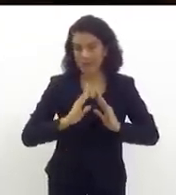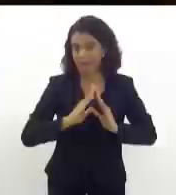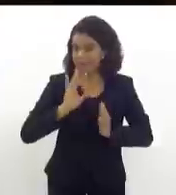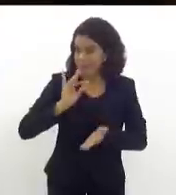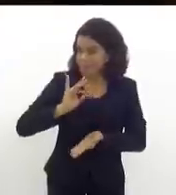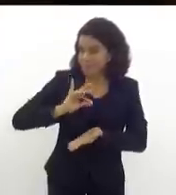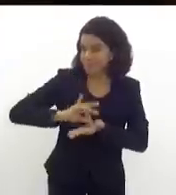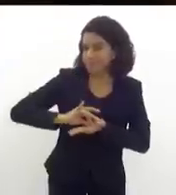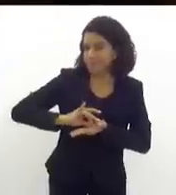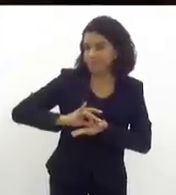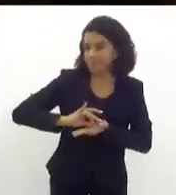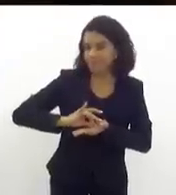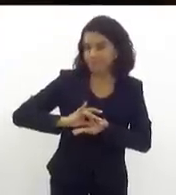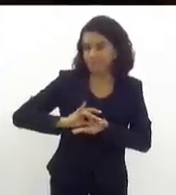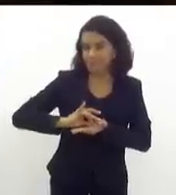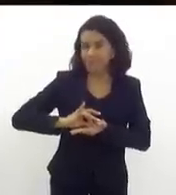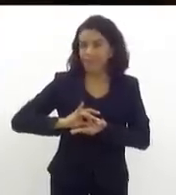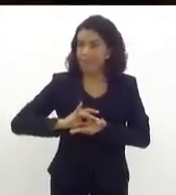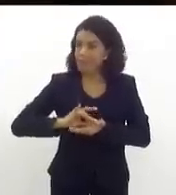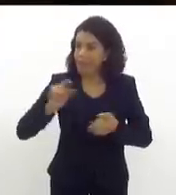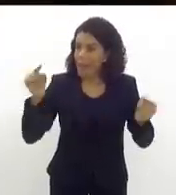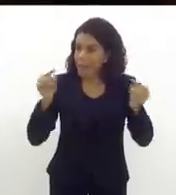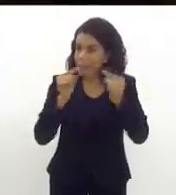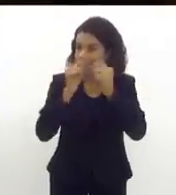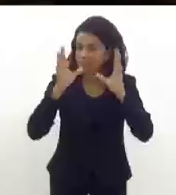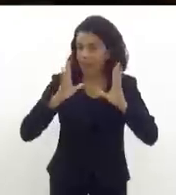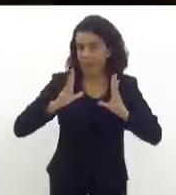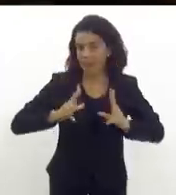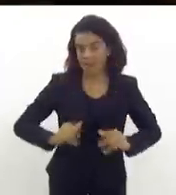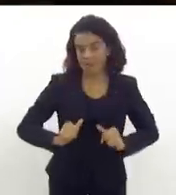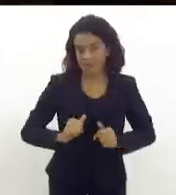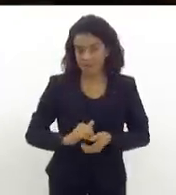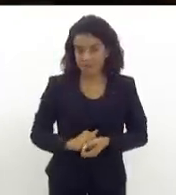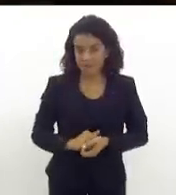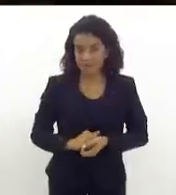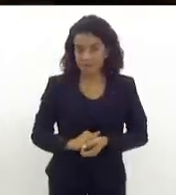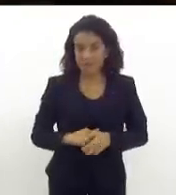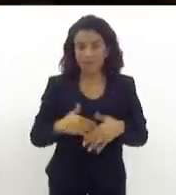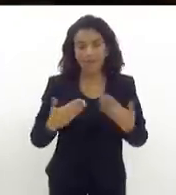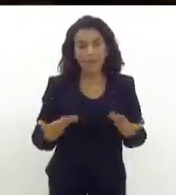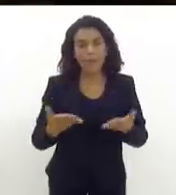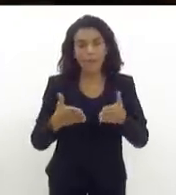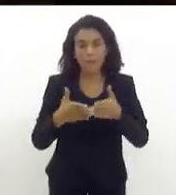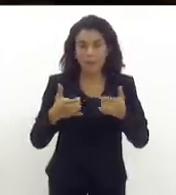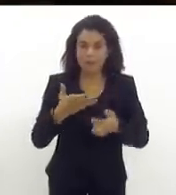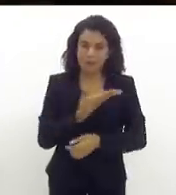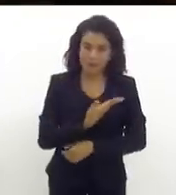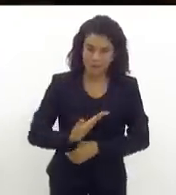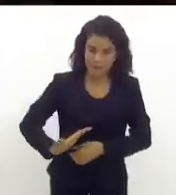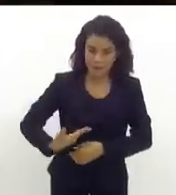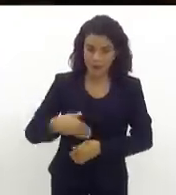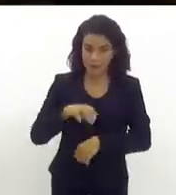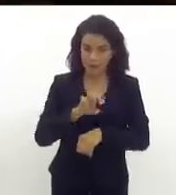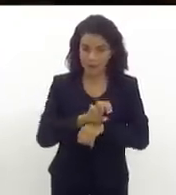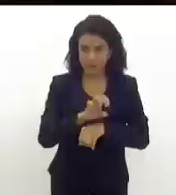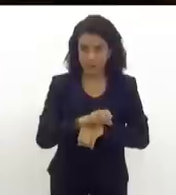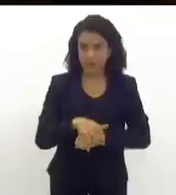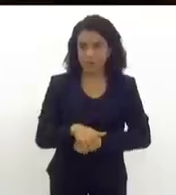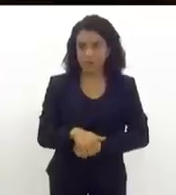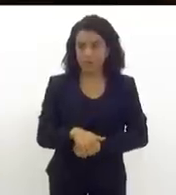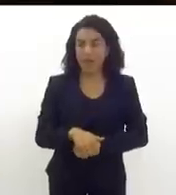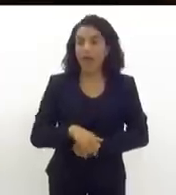está apropriada então eu peço ao governador do Estado